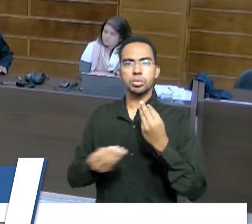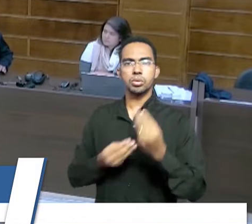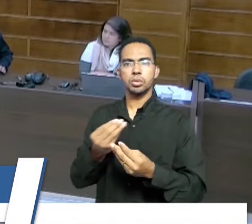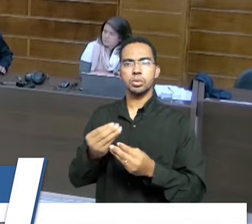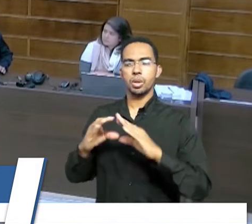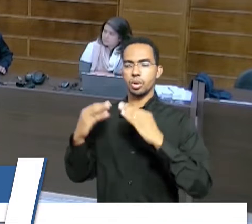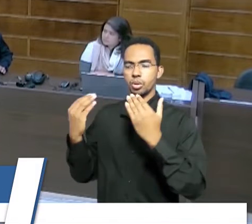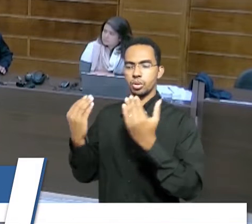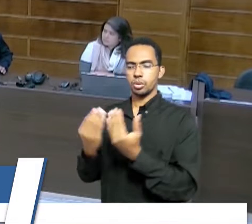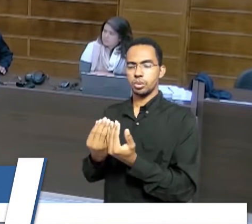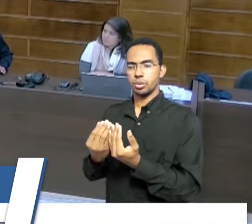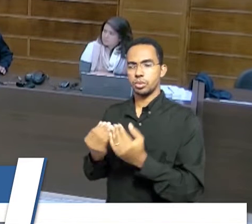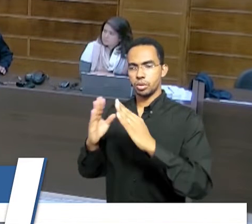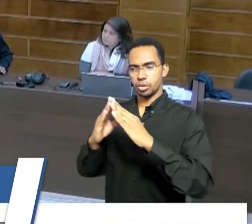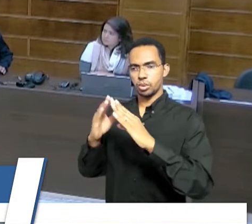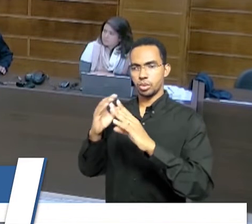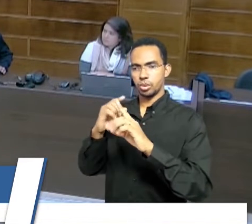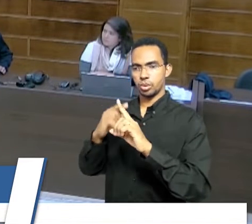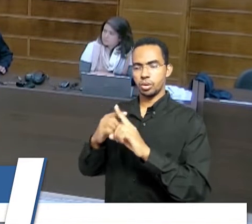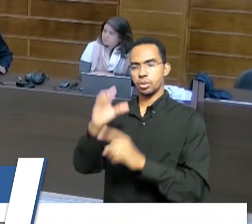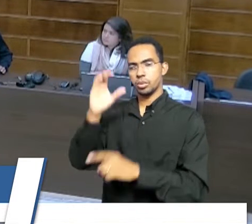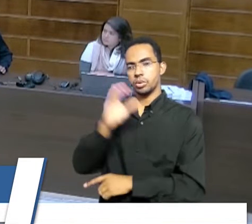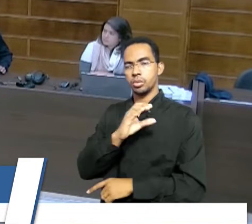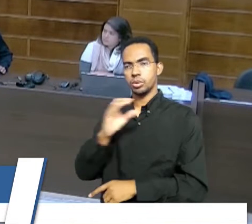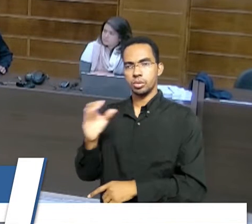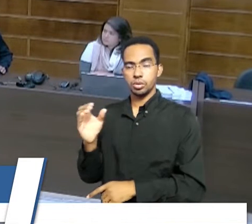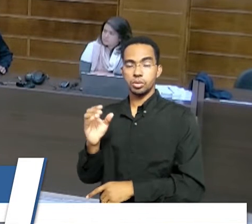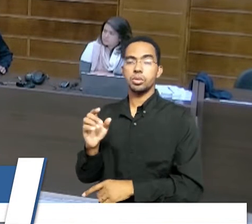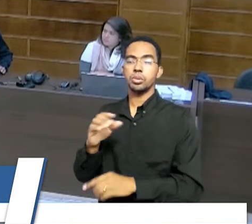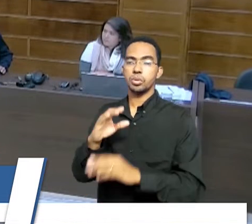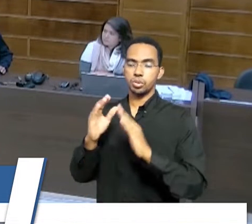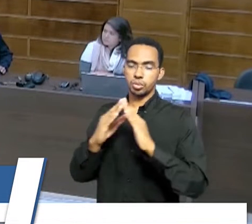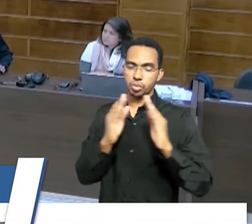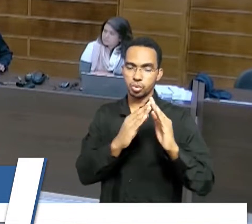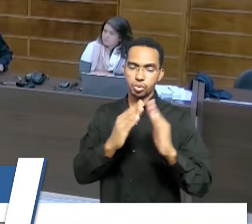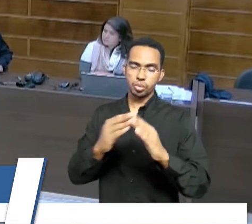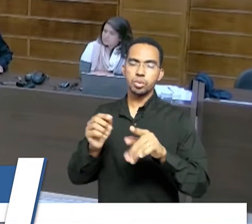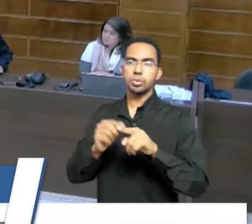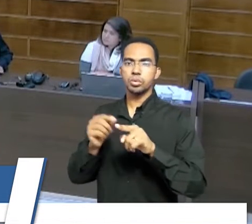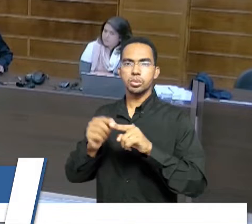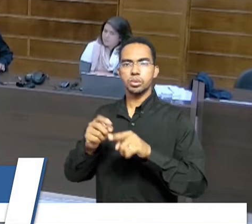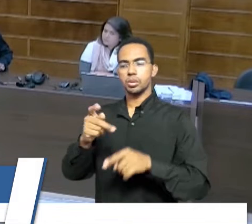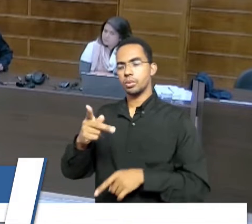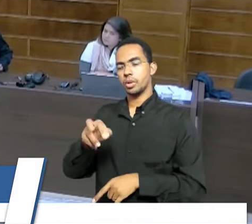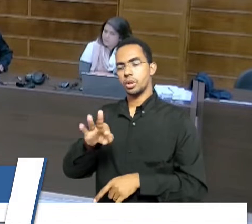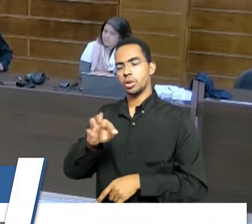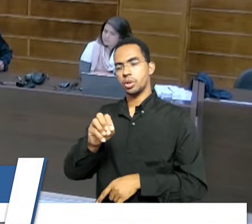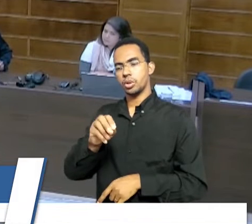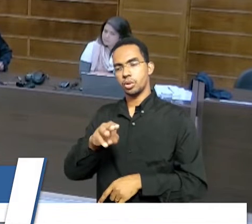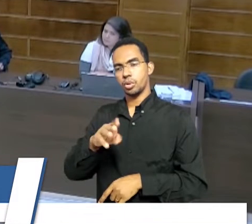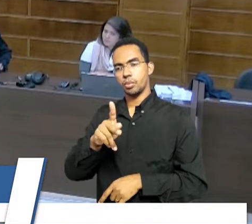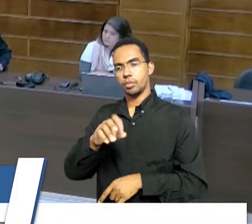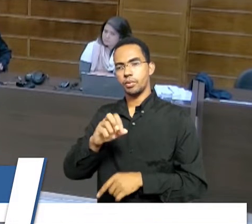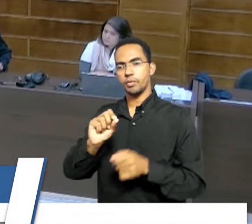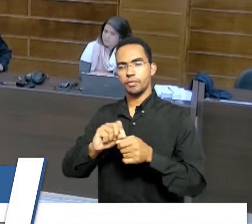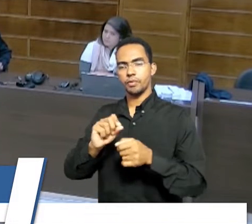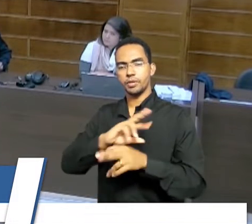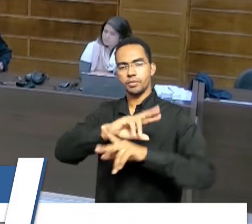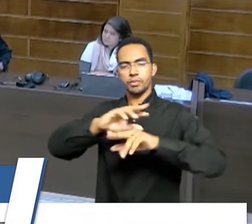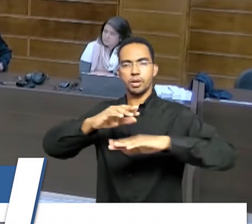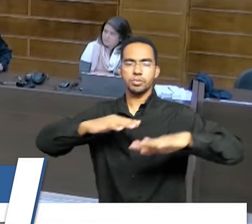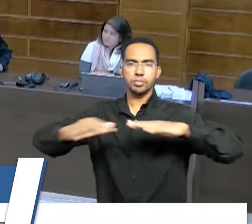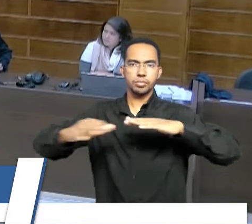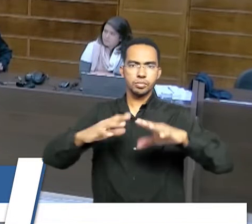City Petrópolis, fazendo inúmeras ações com arrecadação de alimentos, promoções da igreja para